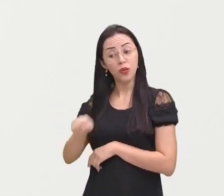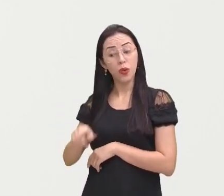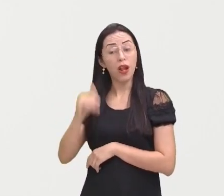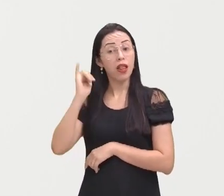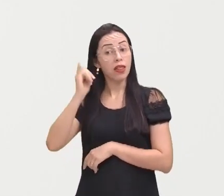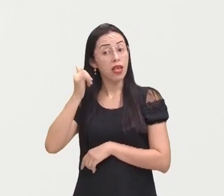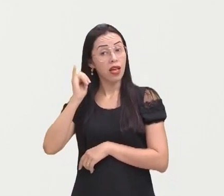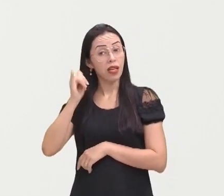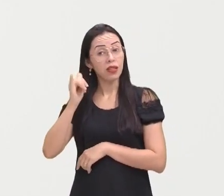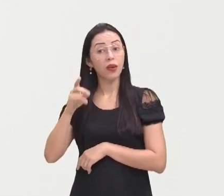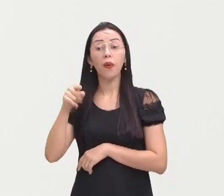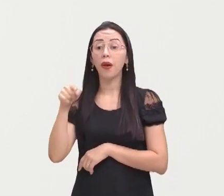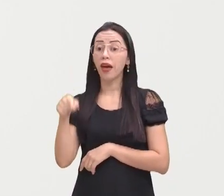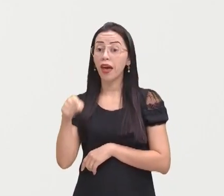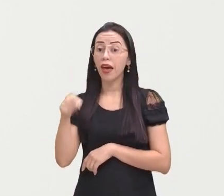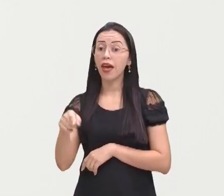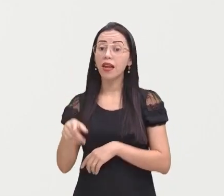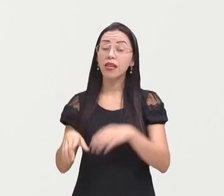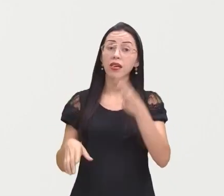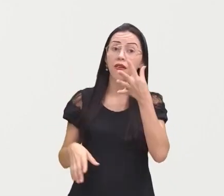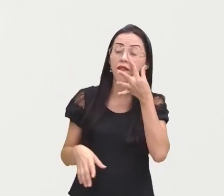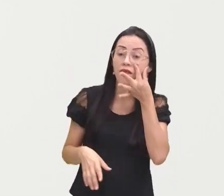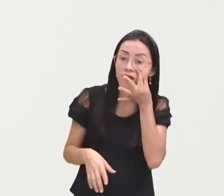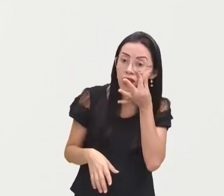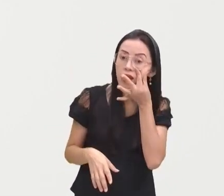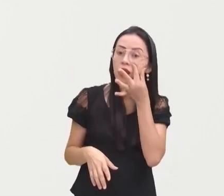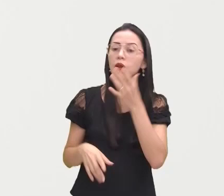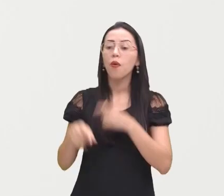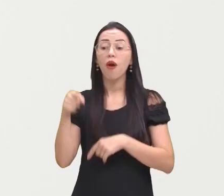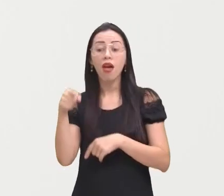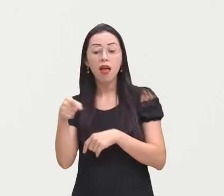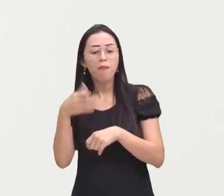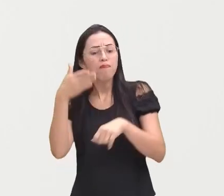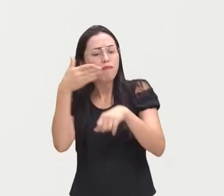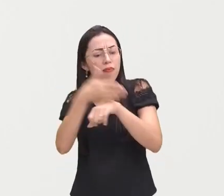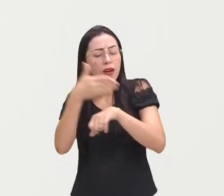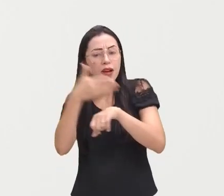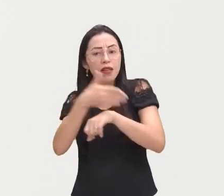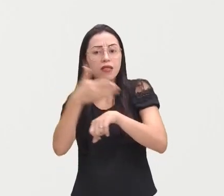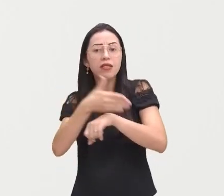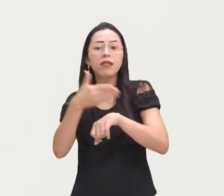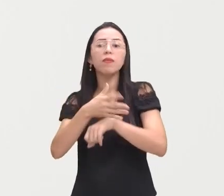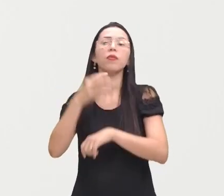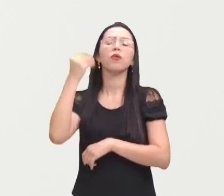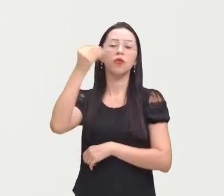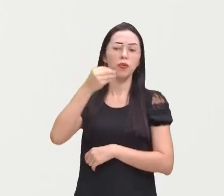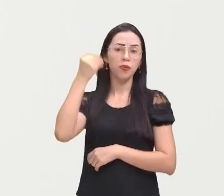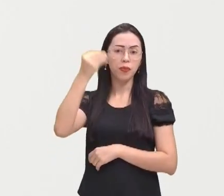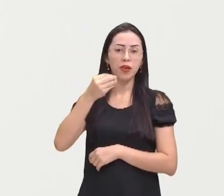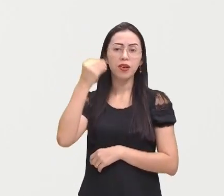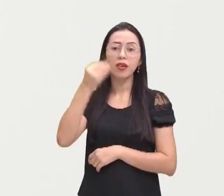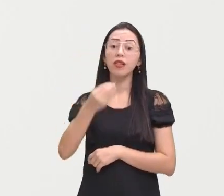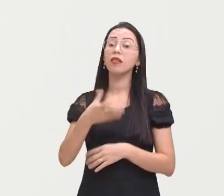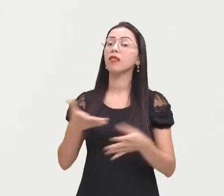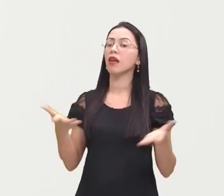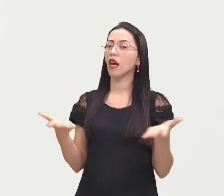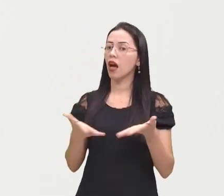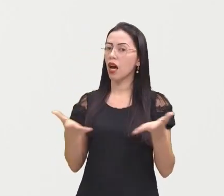é aquele que vivenciou, que participou dessa experiência. E agora nós